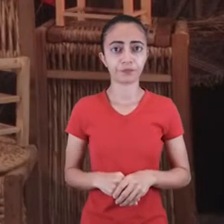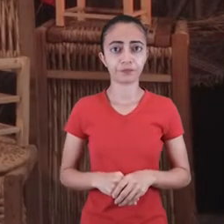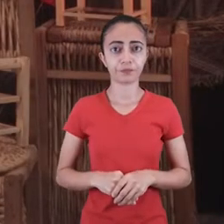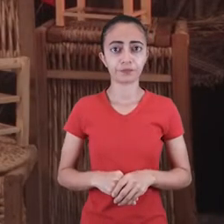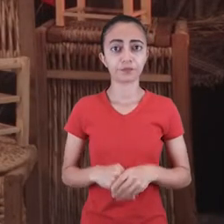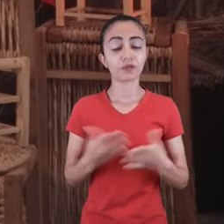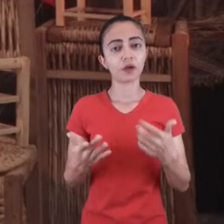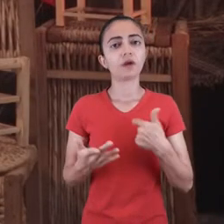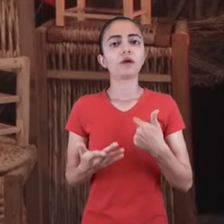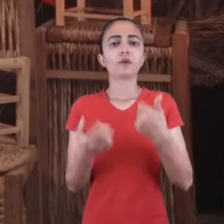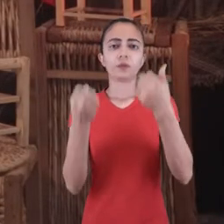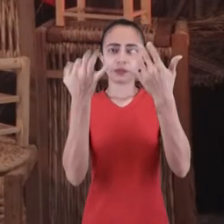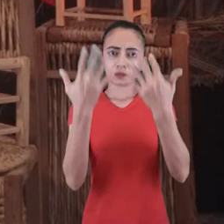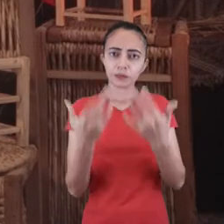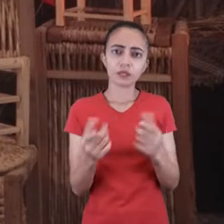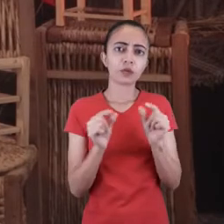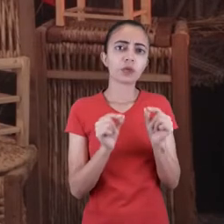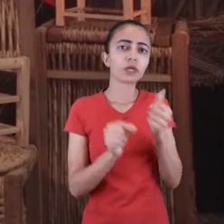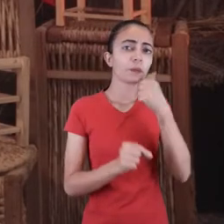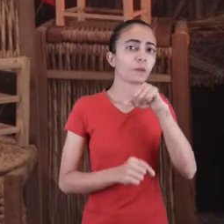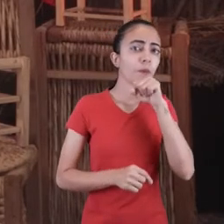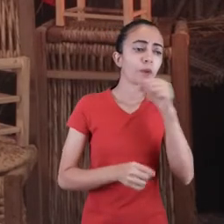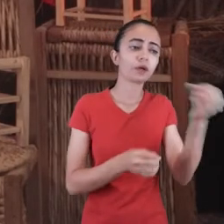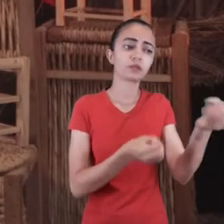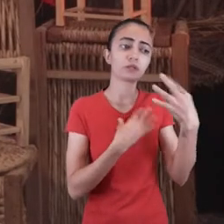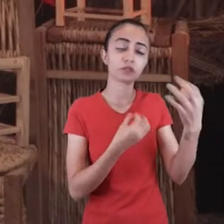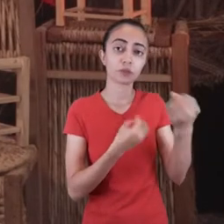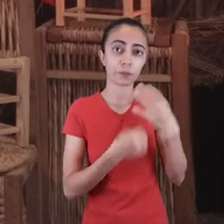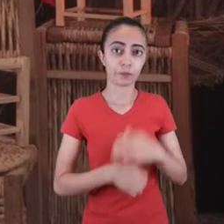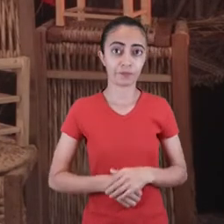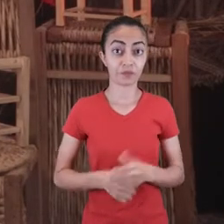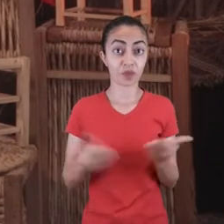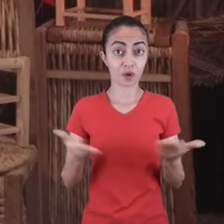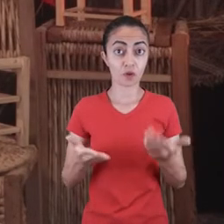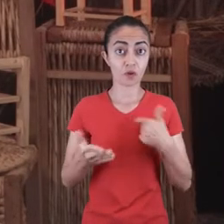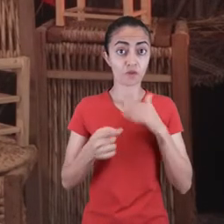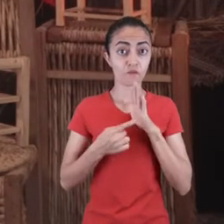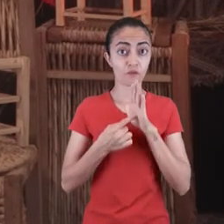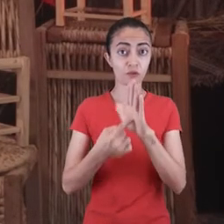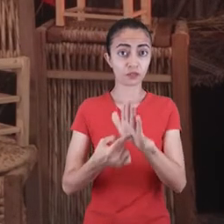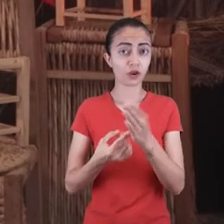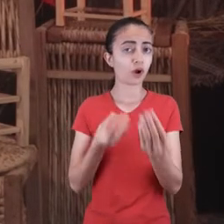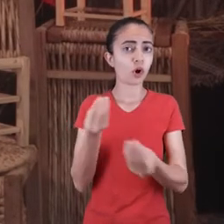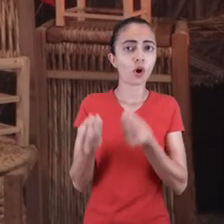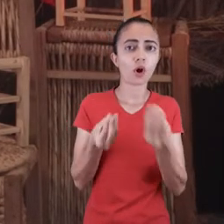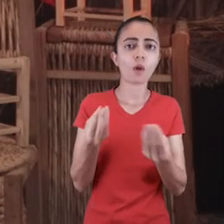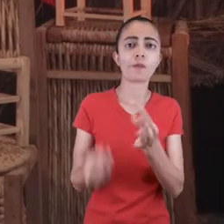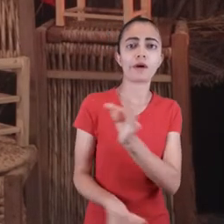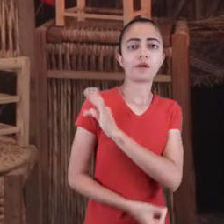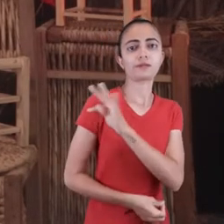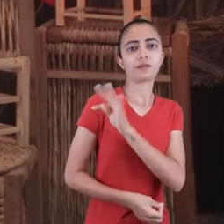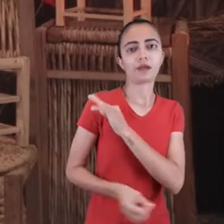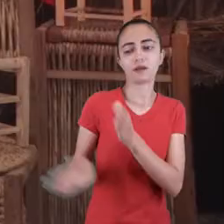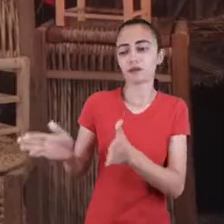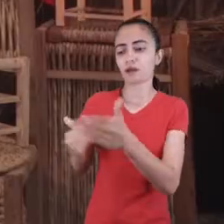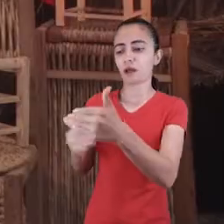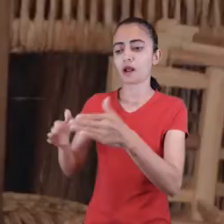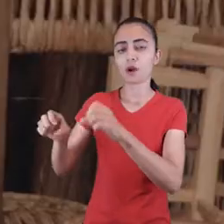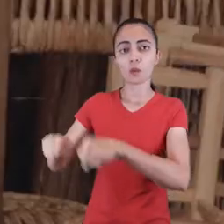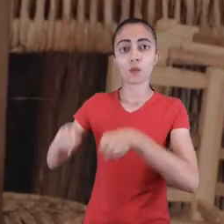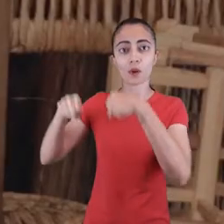Agora sim, falei para vocês o que minha mãe me ensinou. Agora eu vou falar para vocês a técnica do